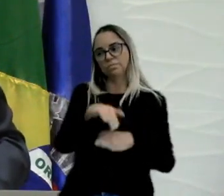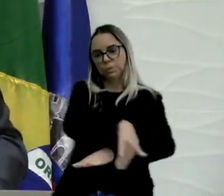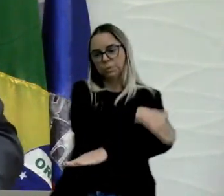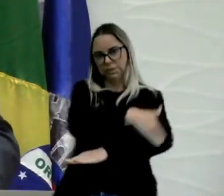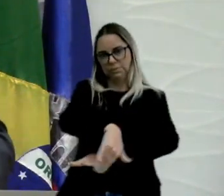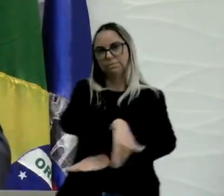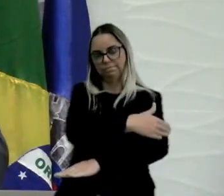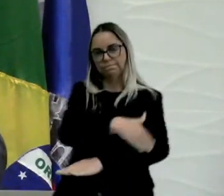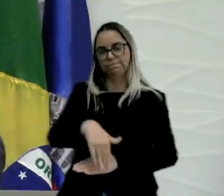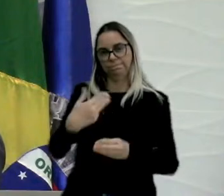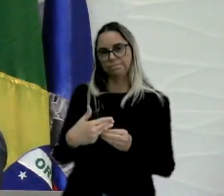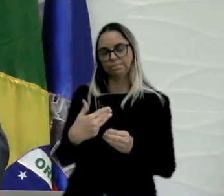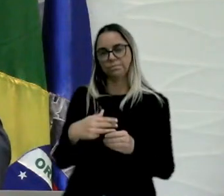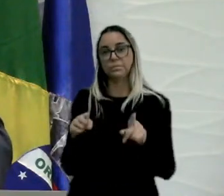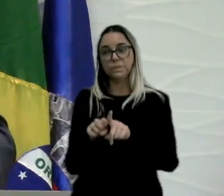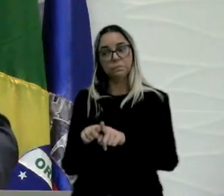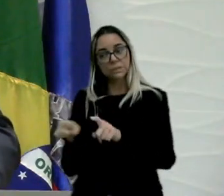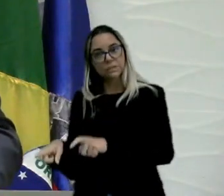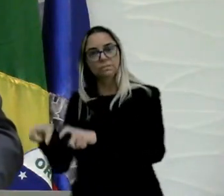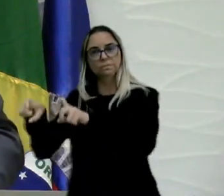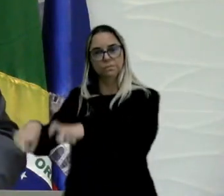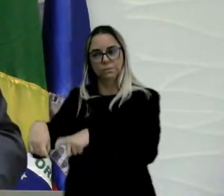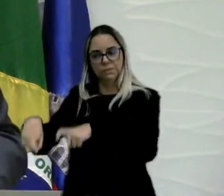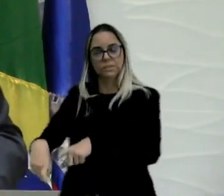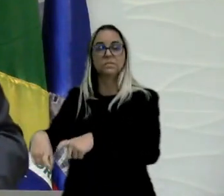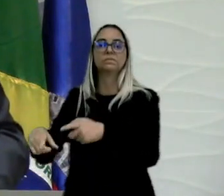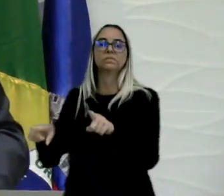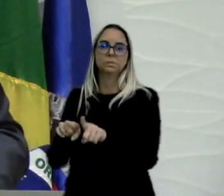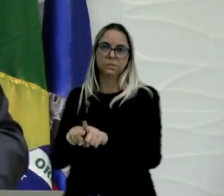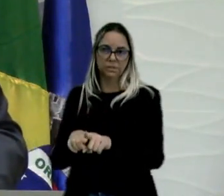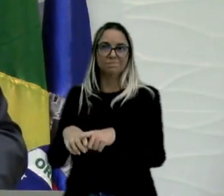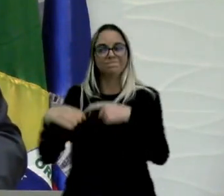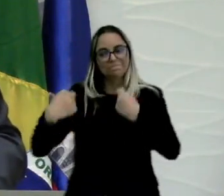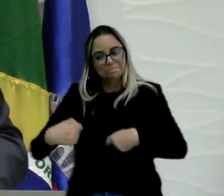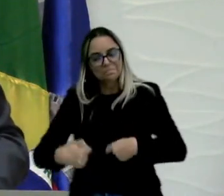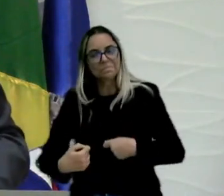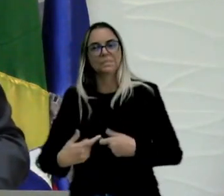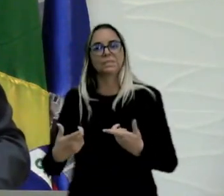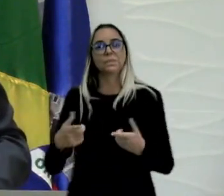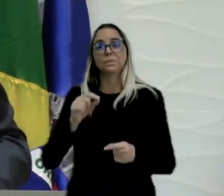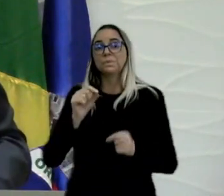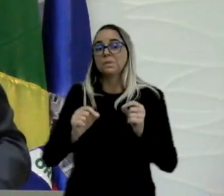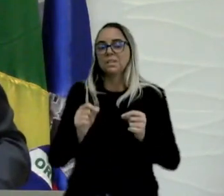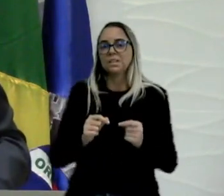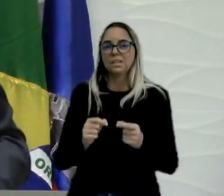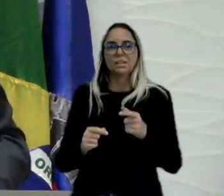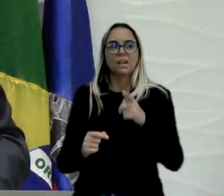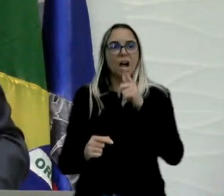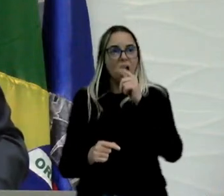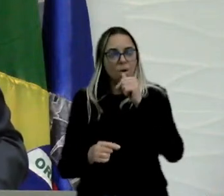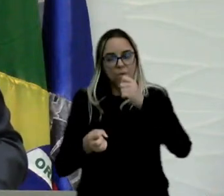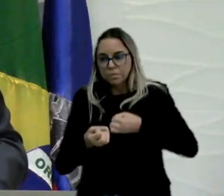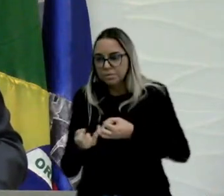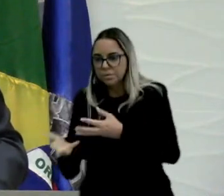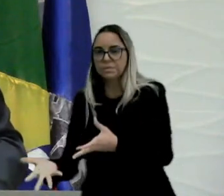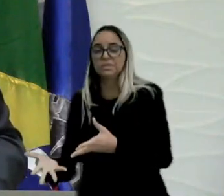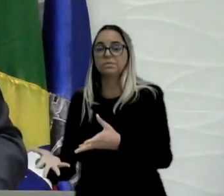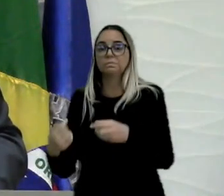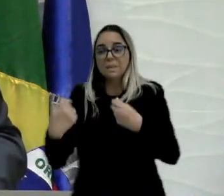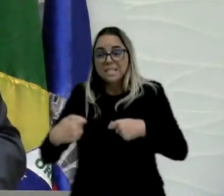complicado como também área rural é de extrema necessidade que operações como carro pipa